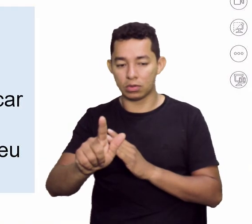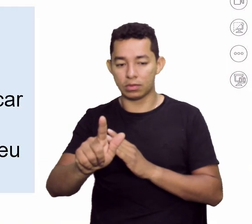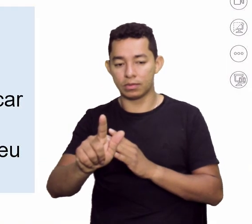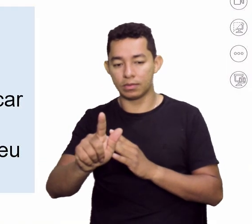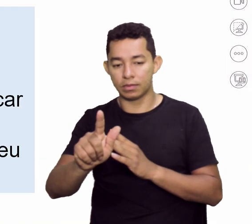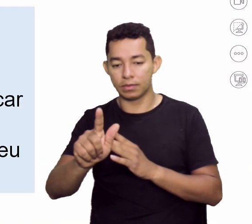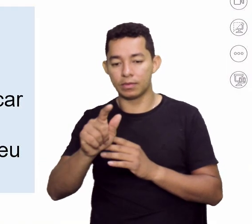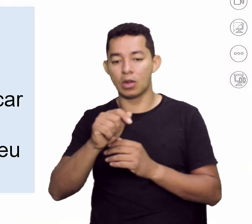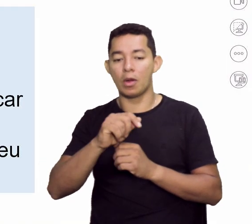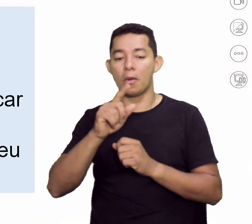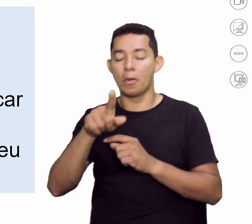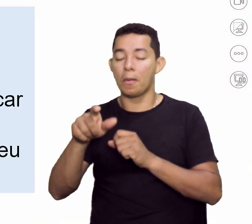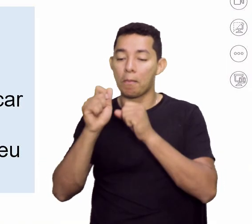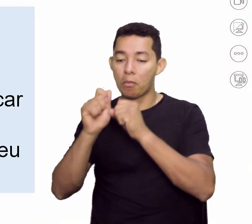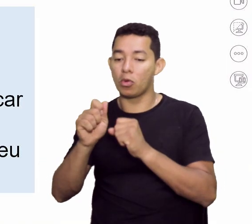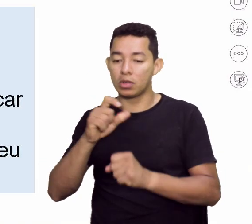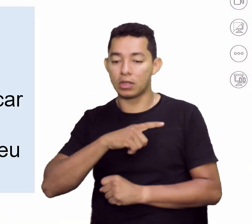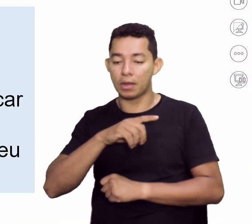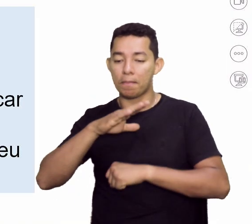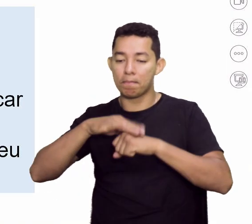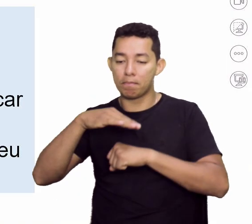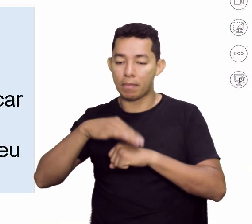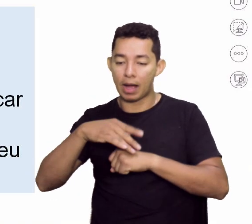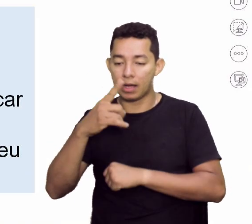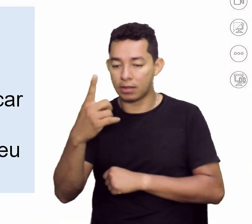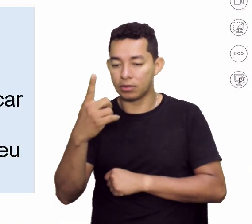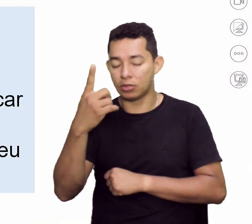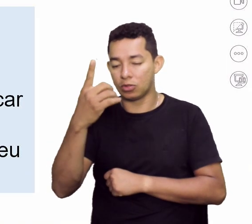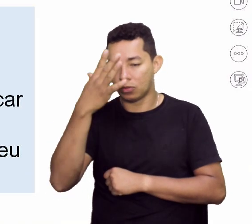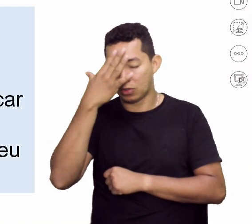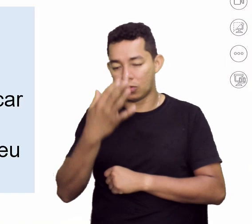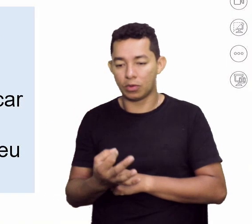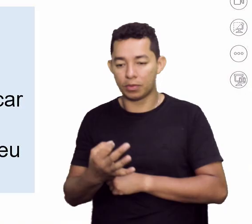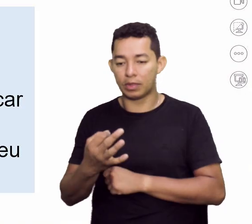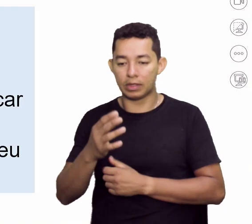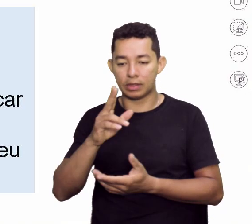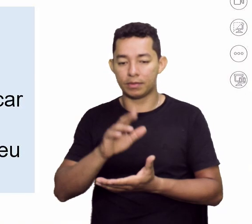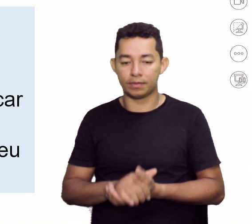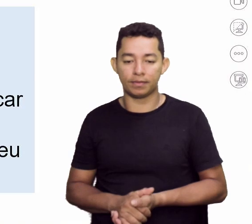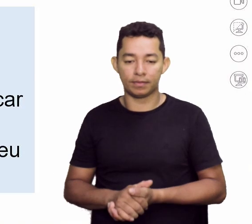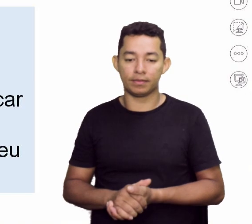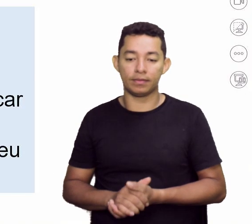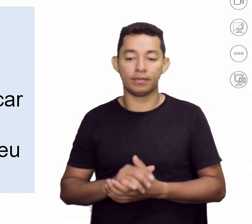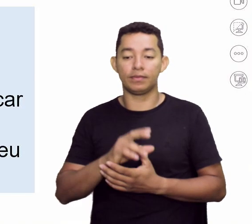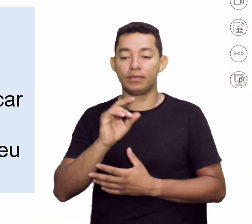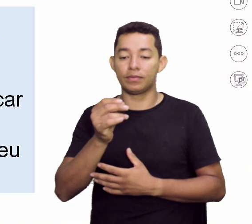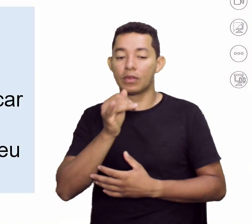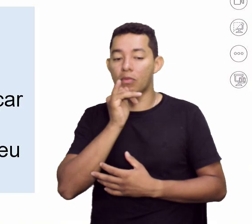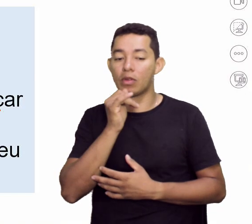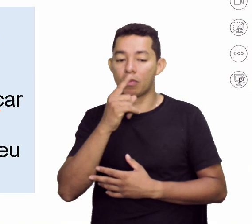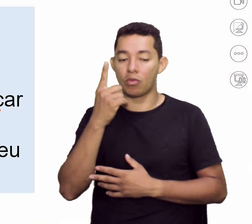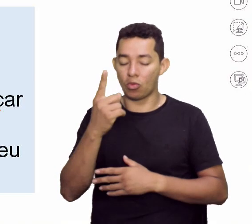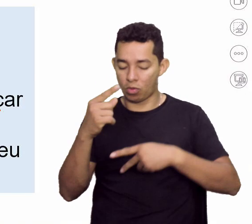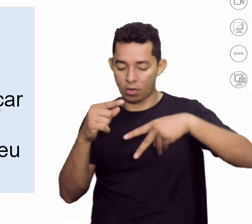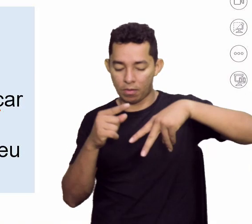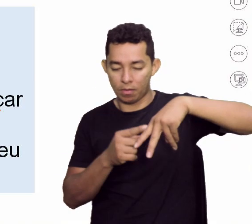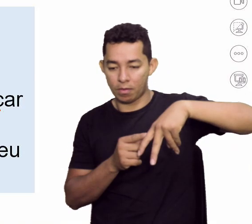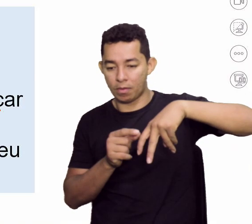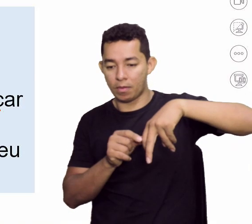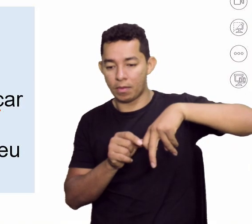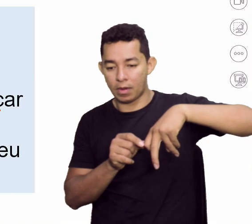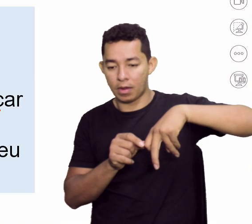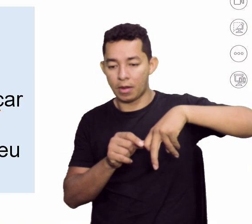quando este podia ter mais de uma interpretação. O hieróglifo de uma perna, por exemplo, poderia